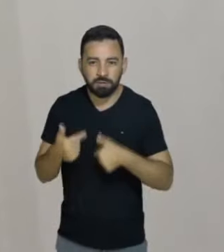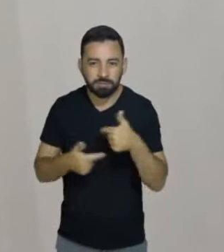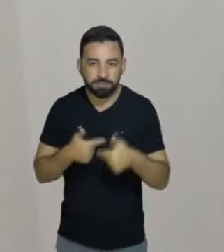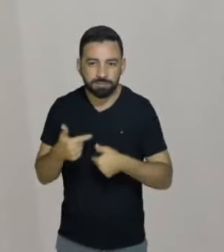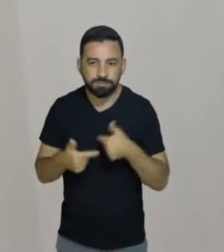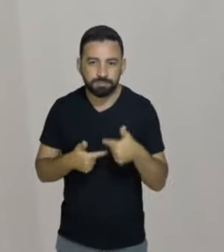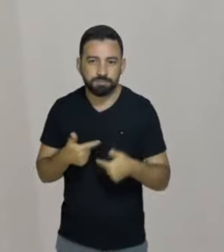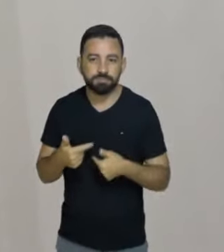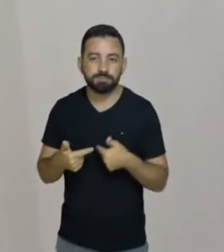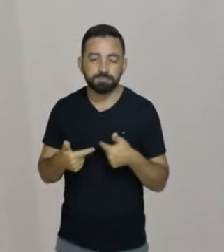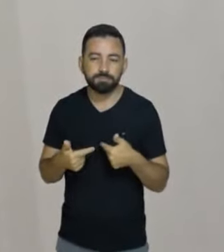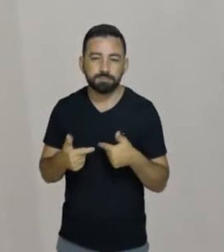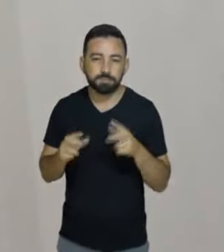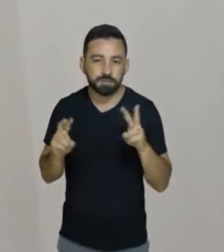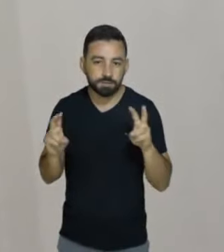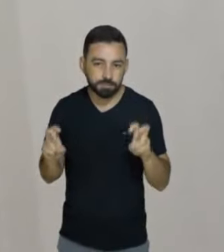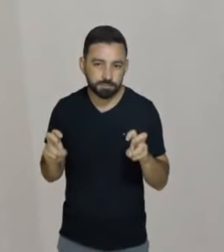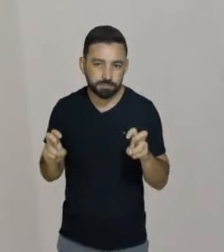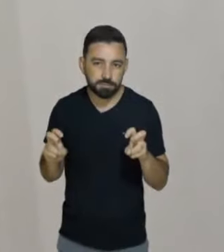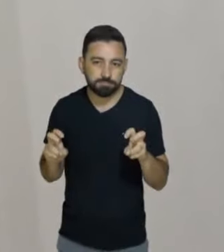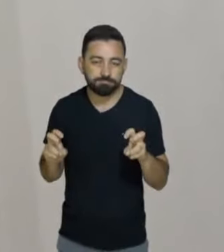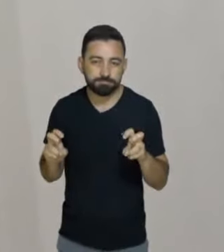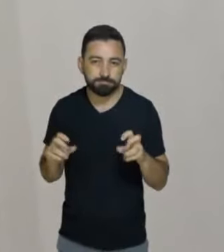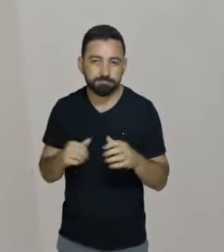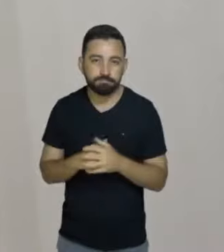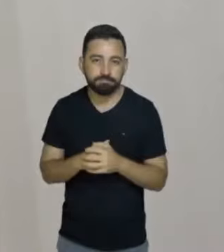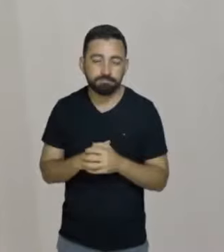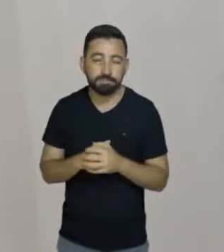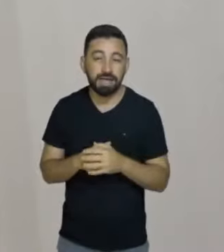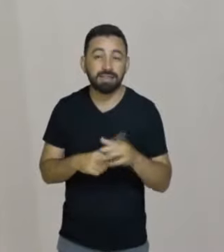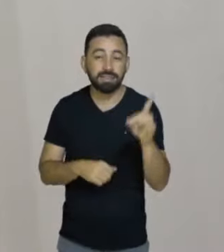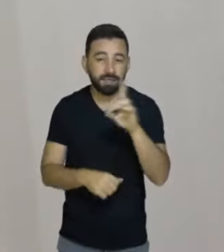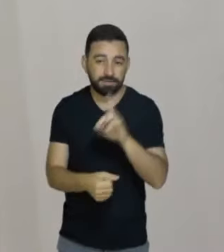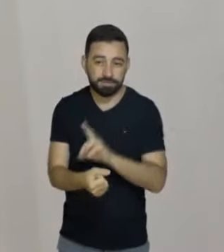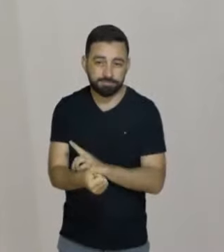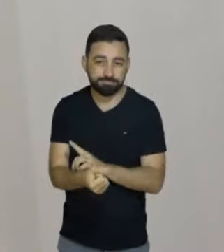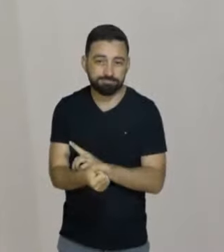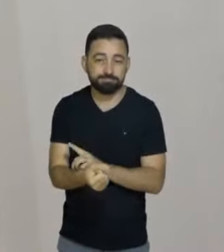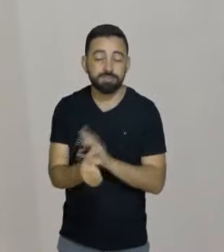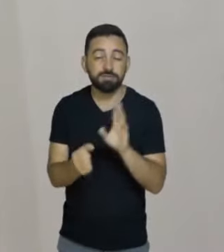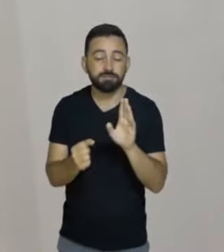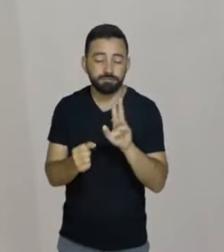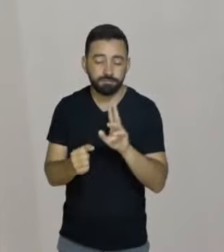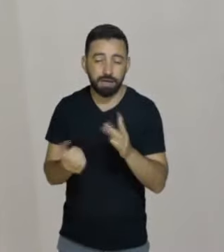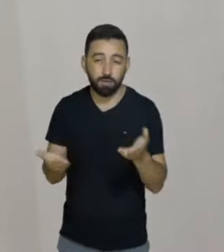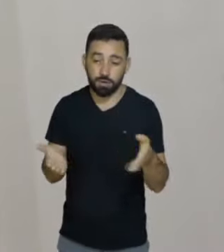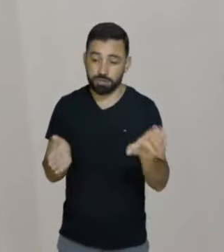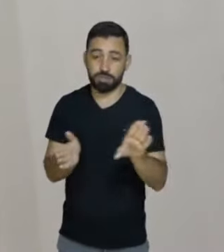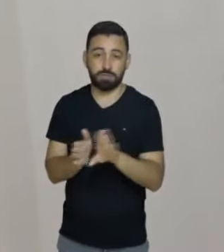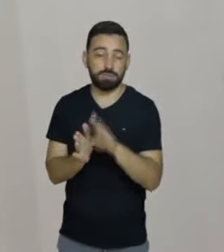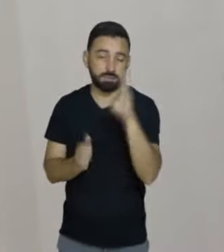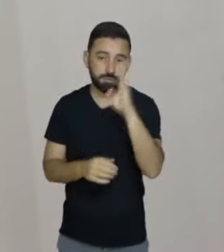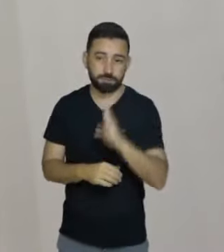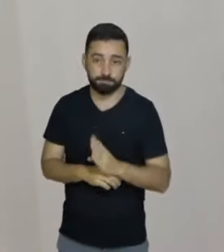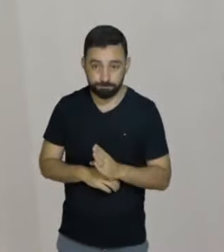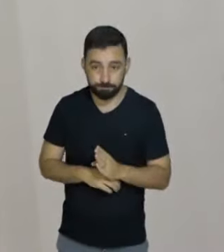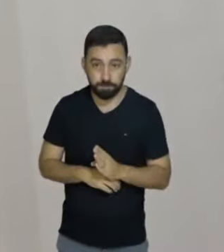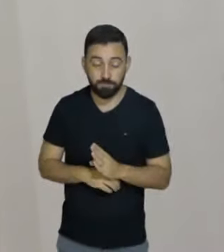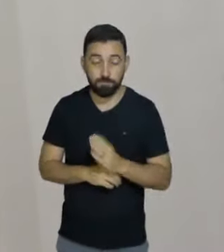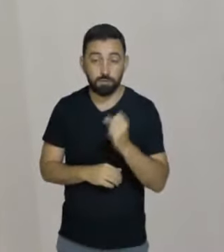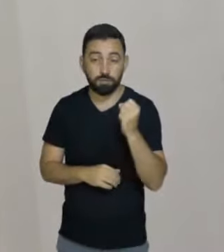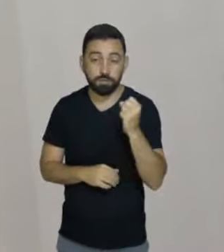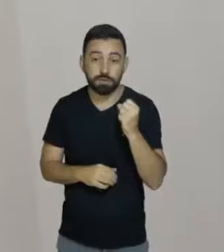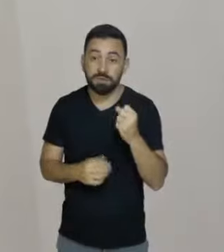deputados, é a forma assustadora que a dengue vem chegando no Brasil. E a falta